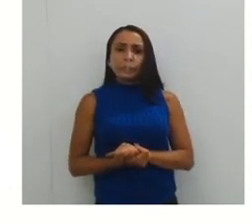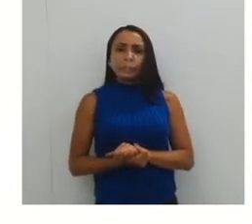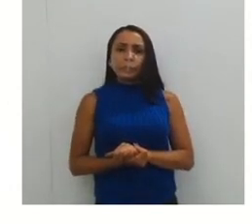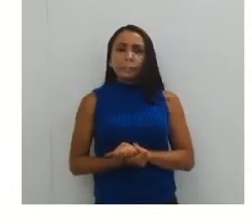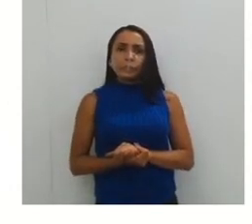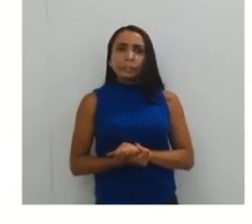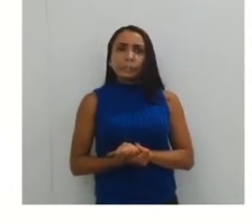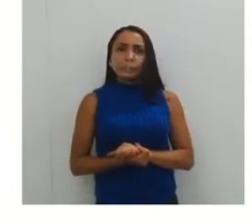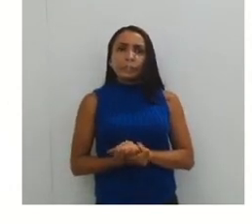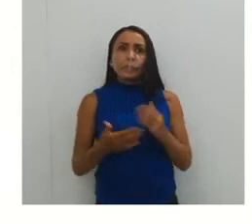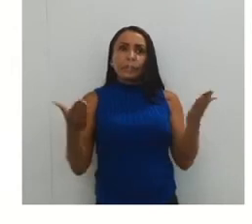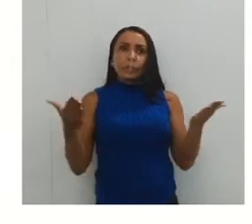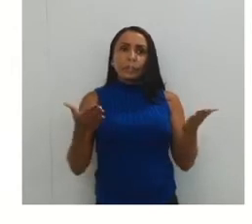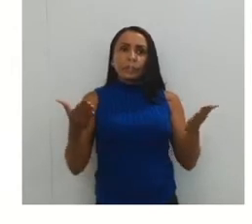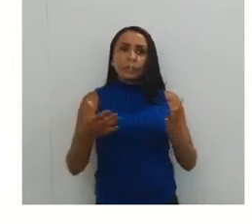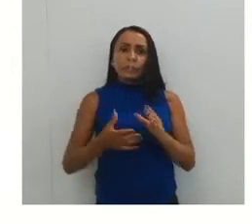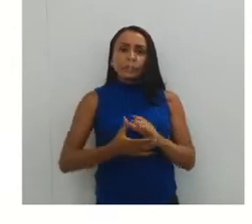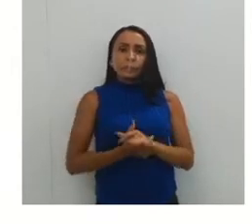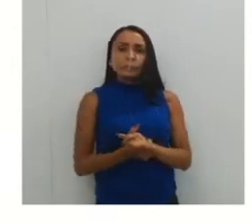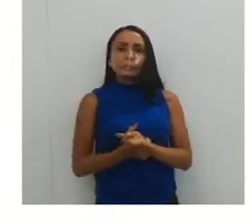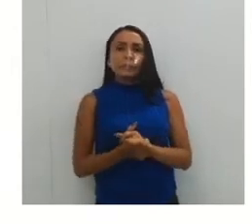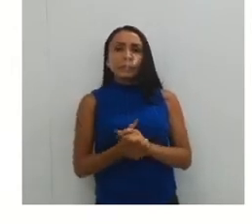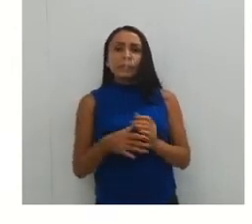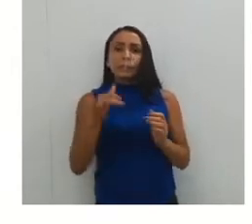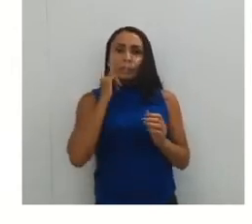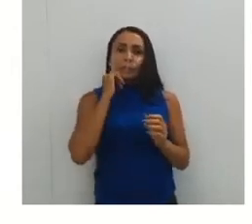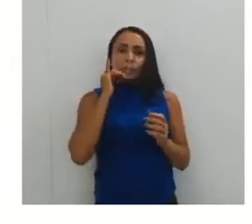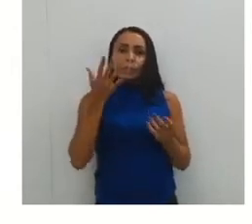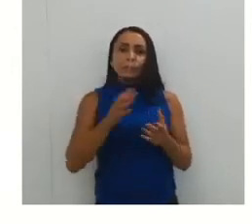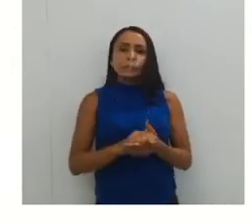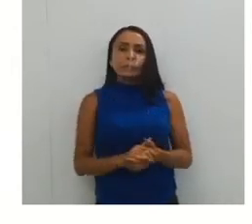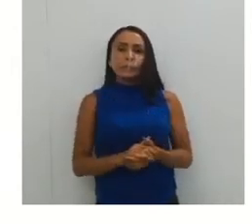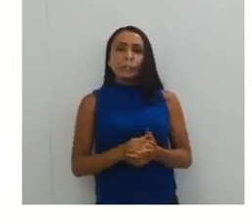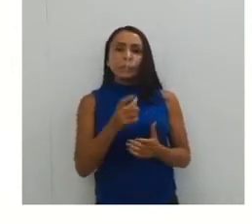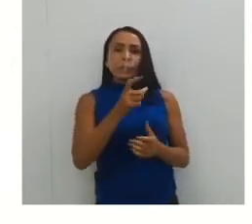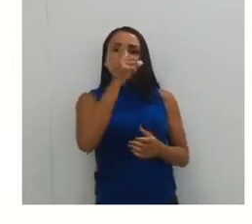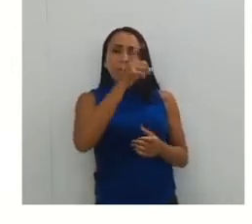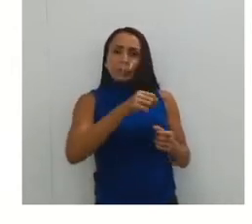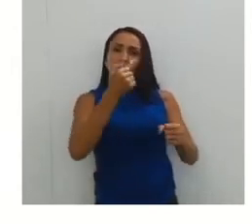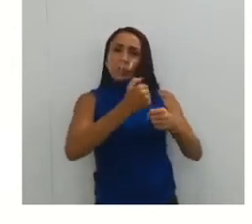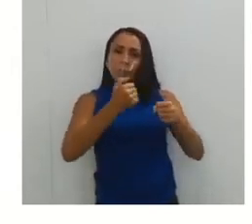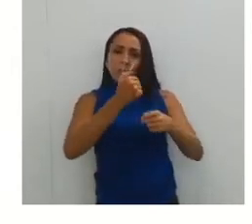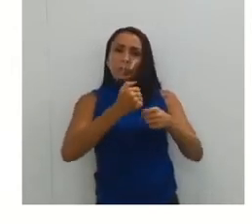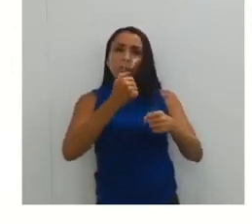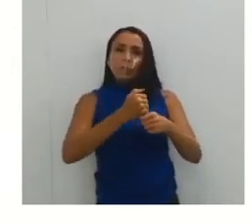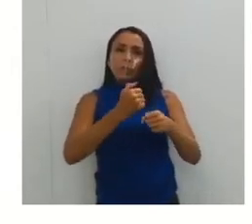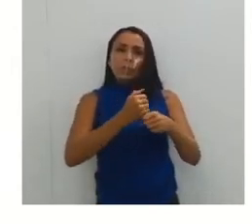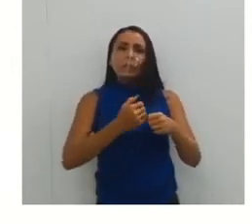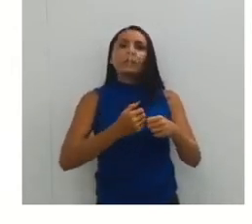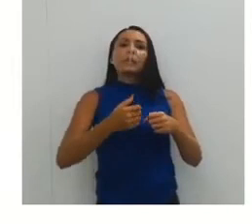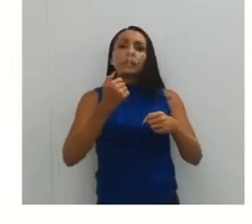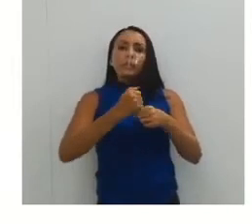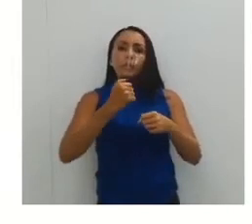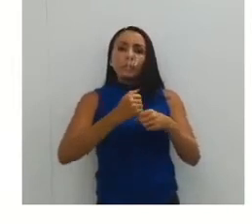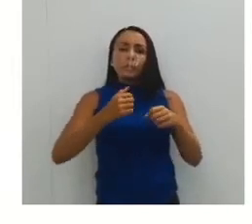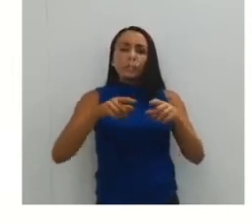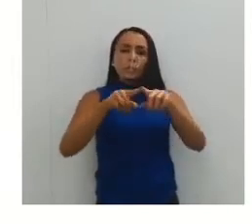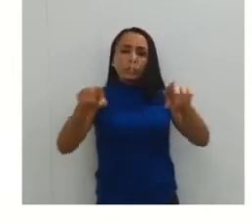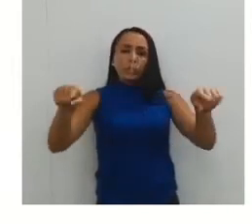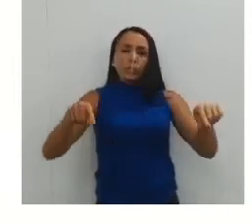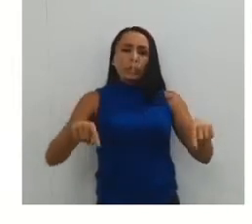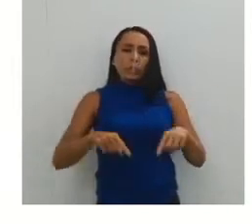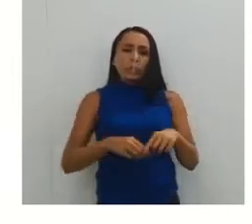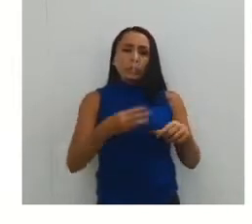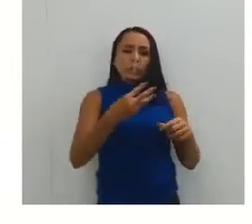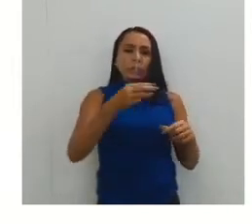notável. E agora, esse exemplozinho aí. Um pedreiro fará um terraço em L de 3 metros de